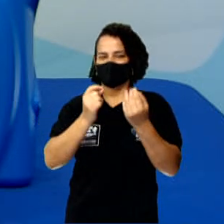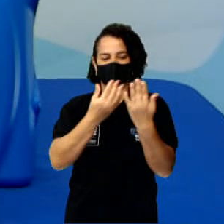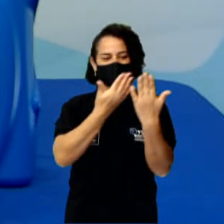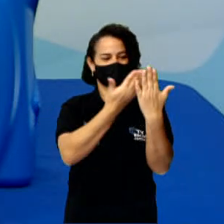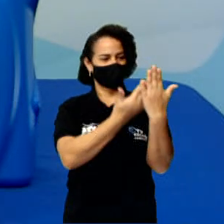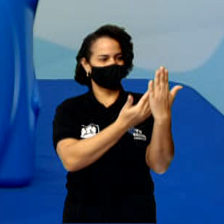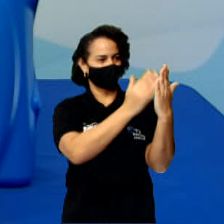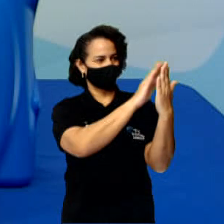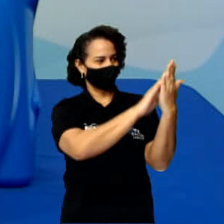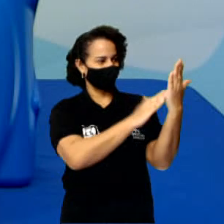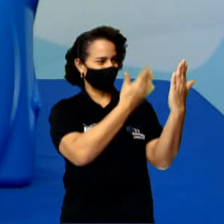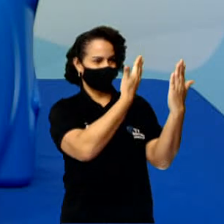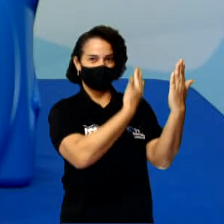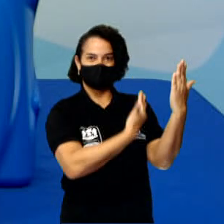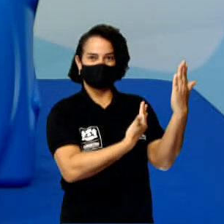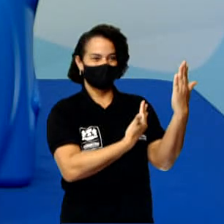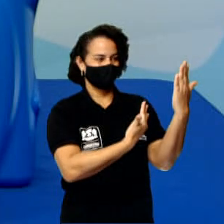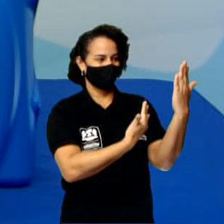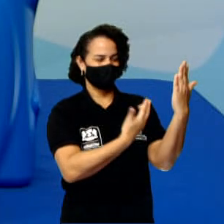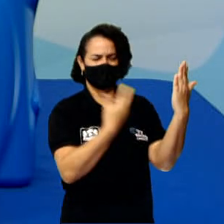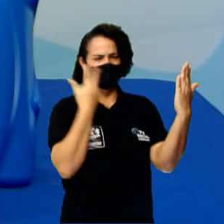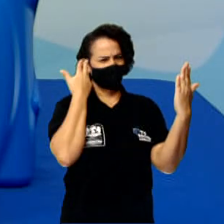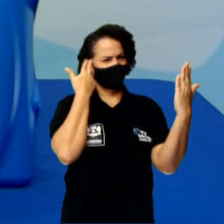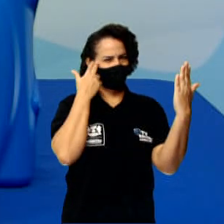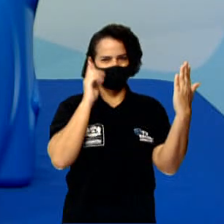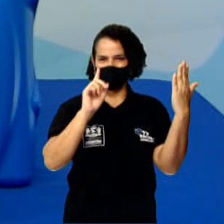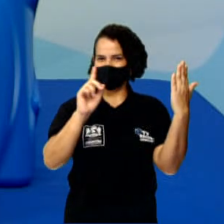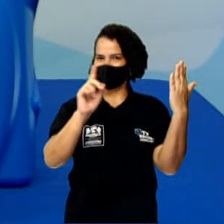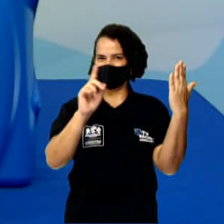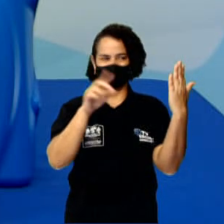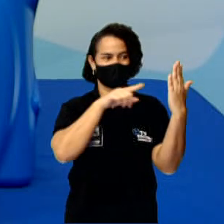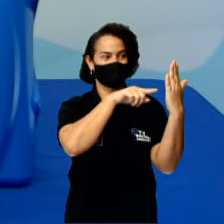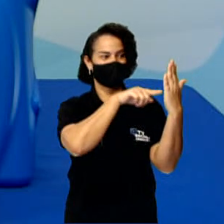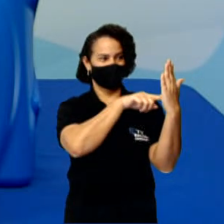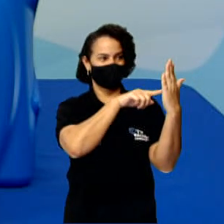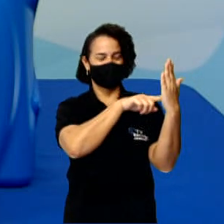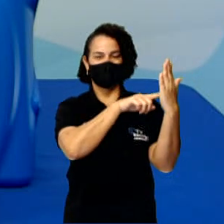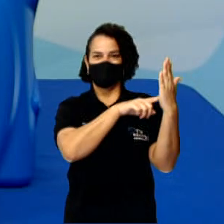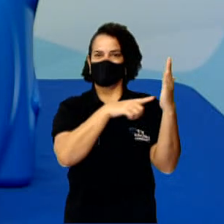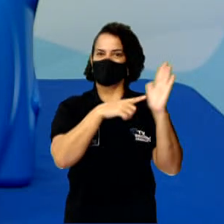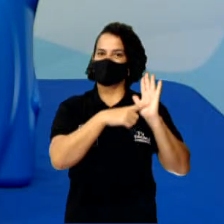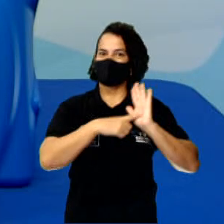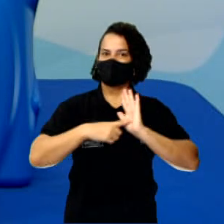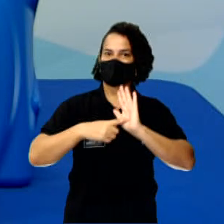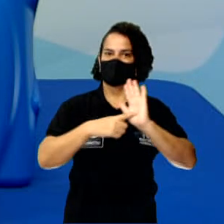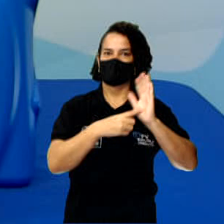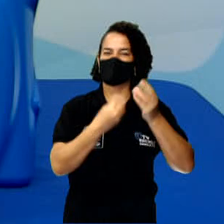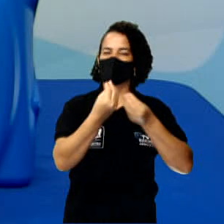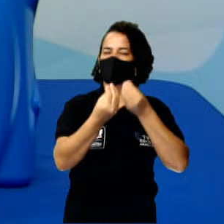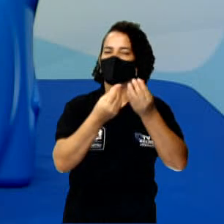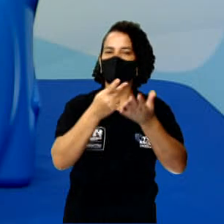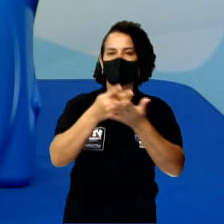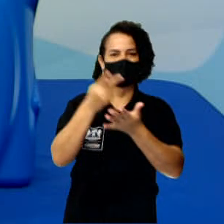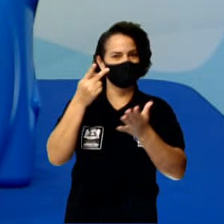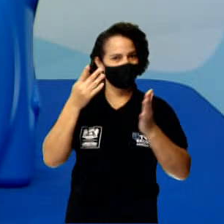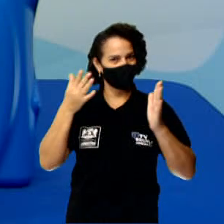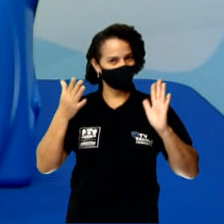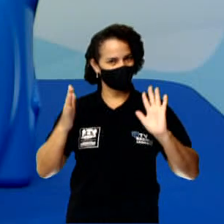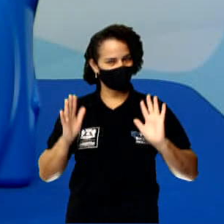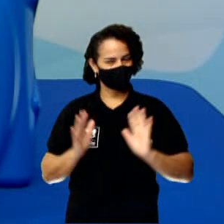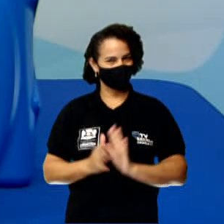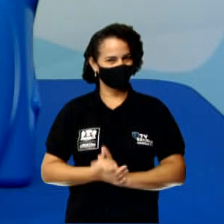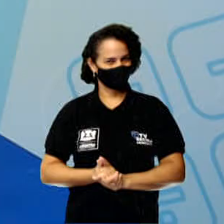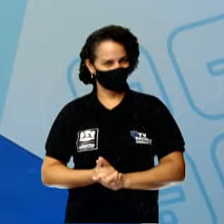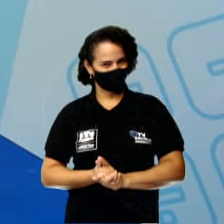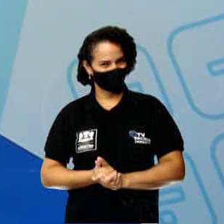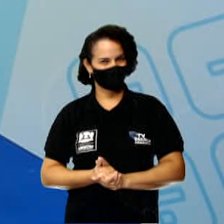Mas não era um espelho comum, era um espelho que revelava como que aquilo acontecia.